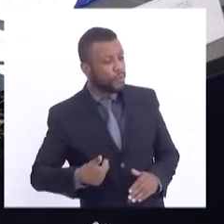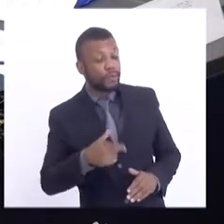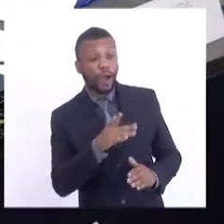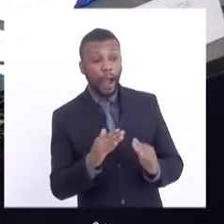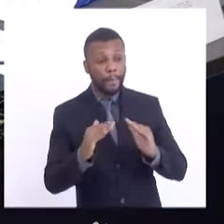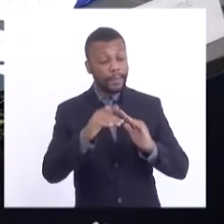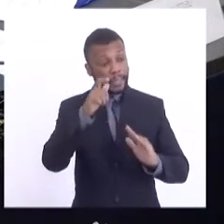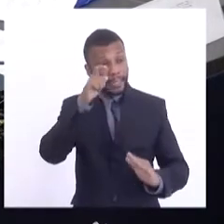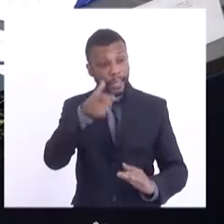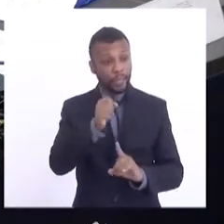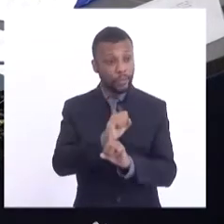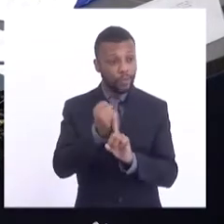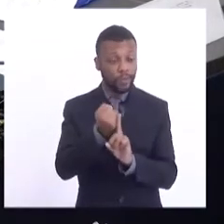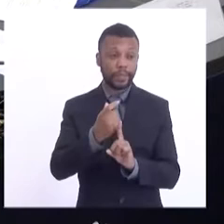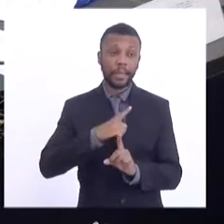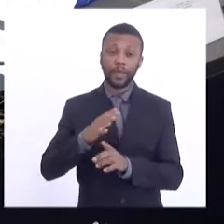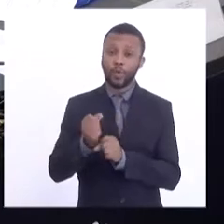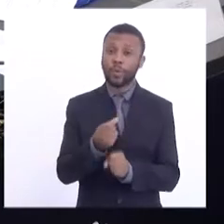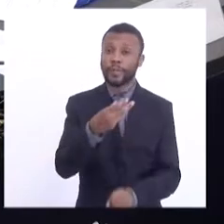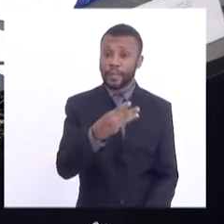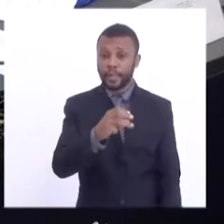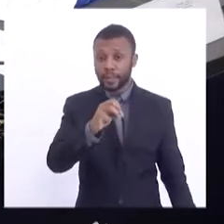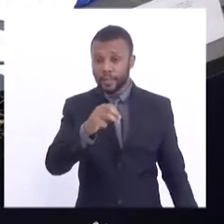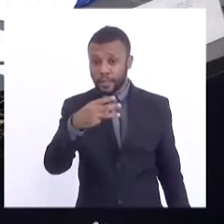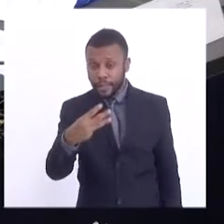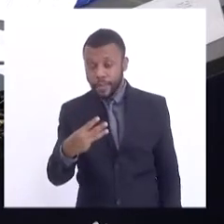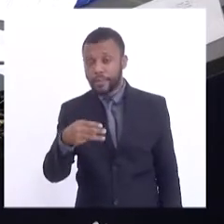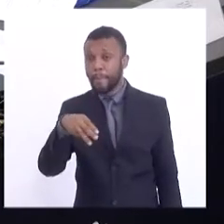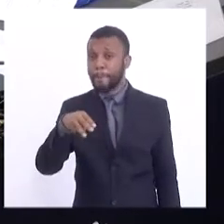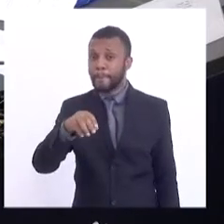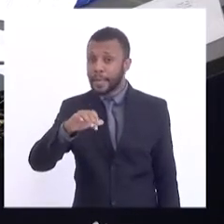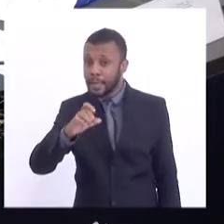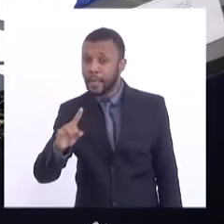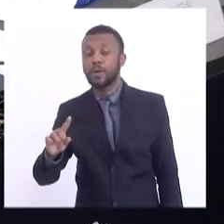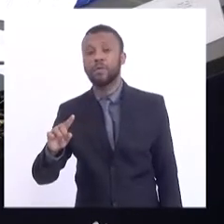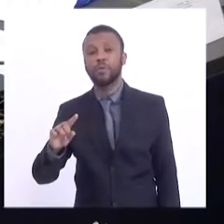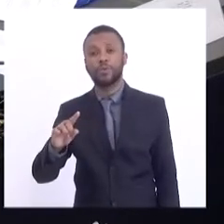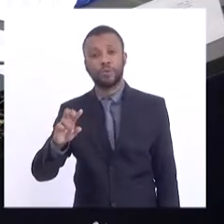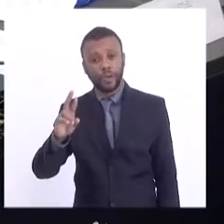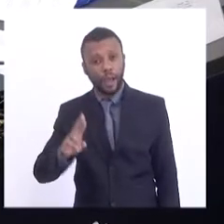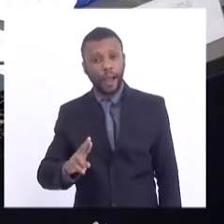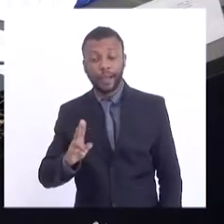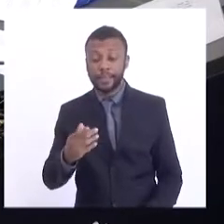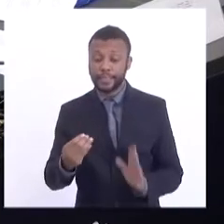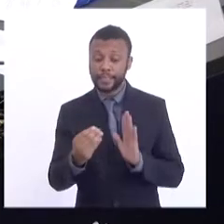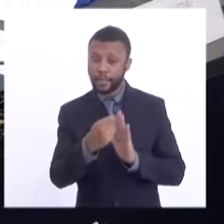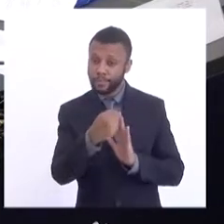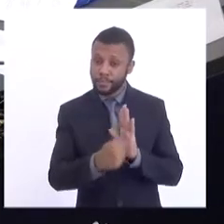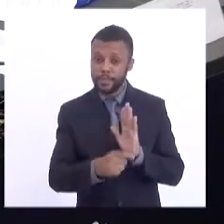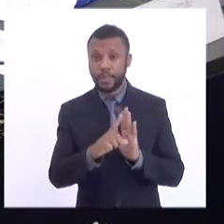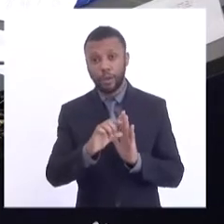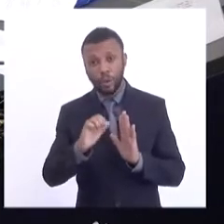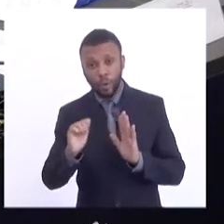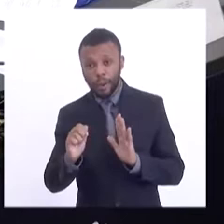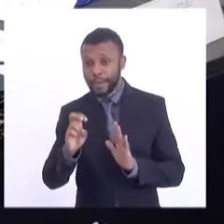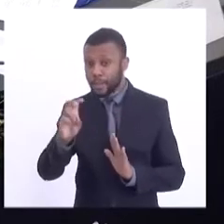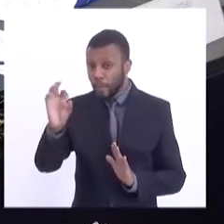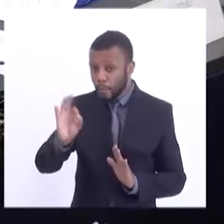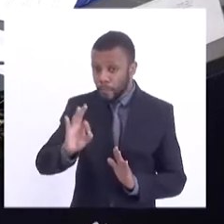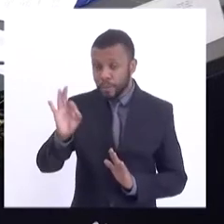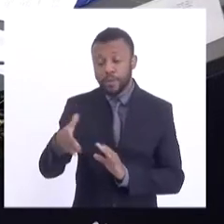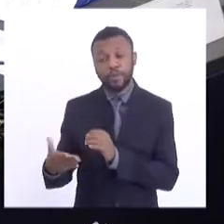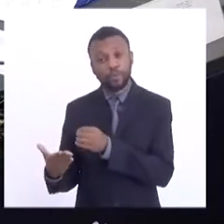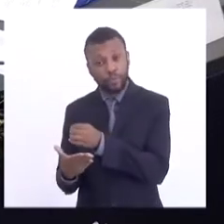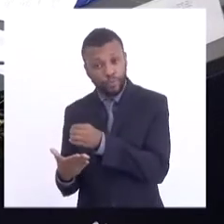tem 303 milhões de reais na Loja 22 aqui tem o dinheiro cinco porcento do fundo